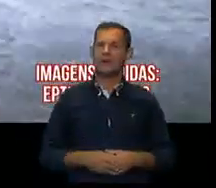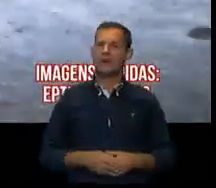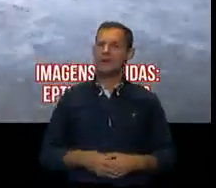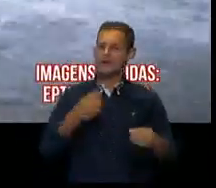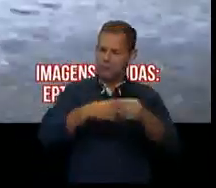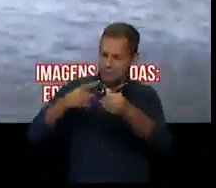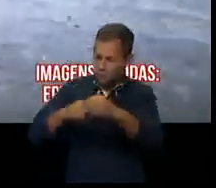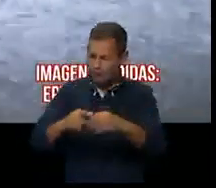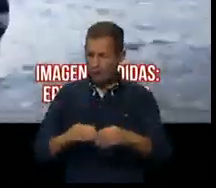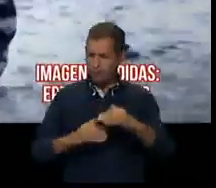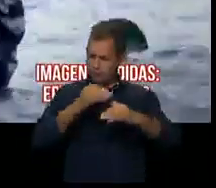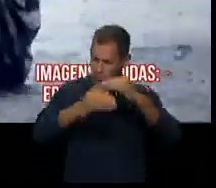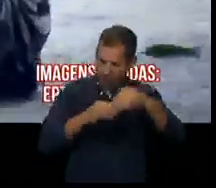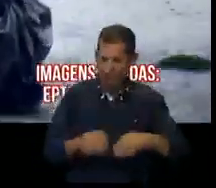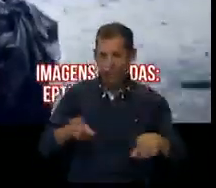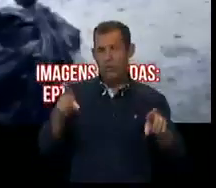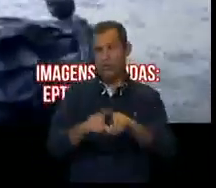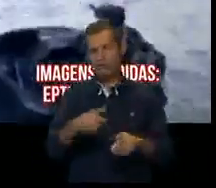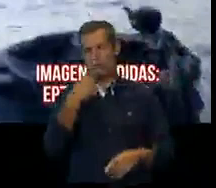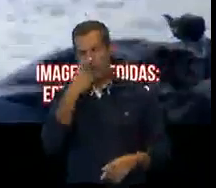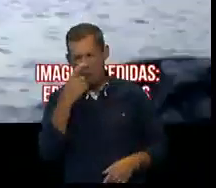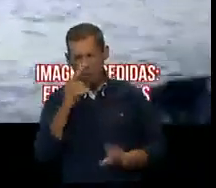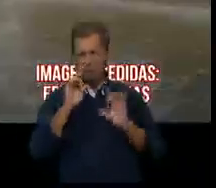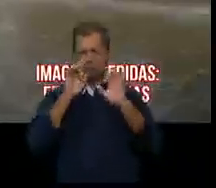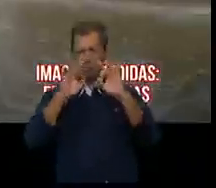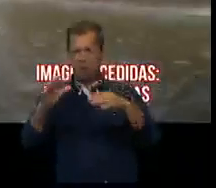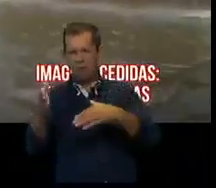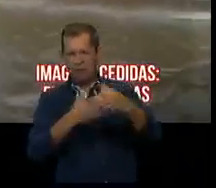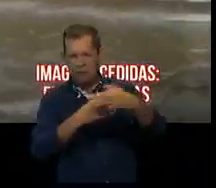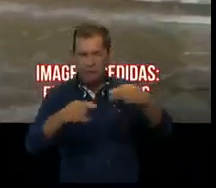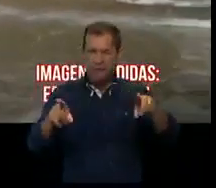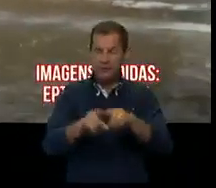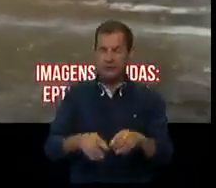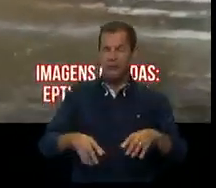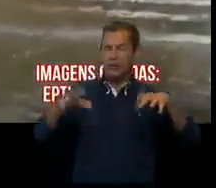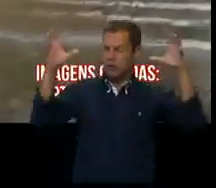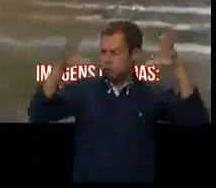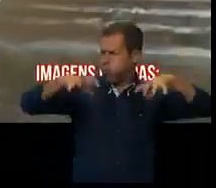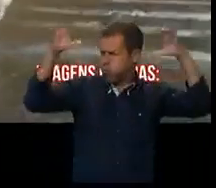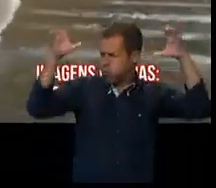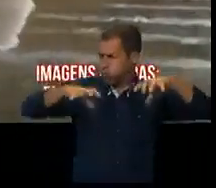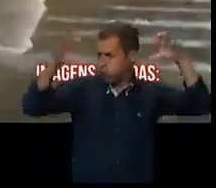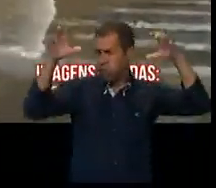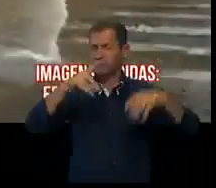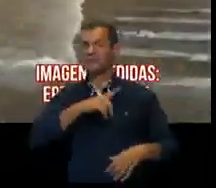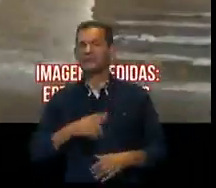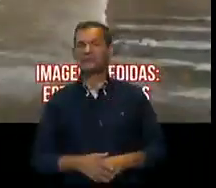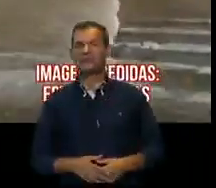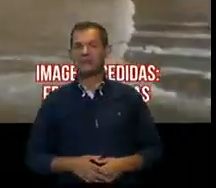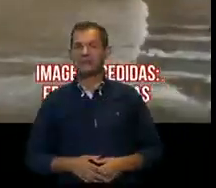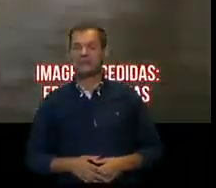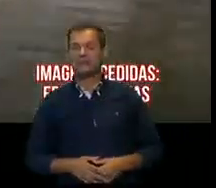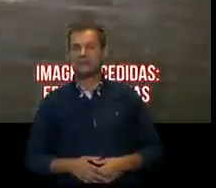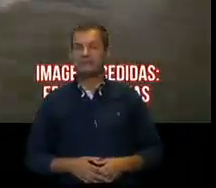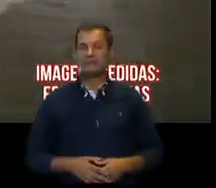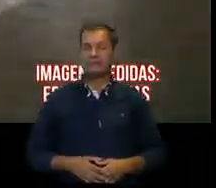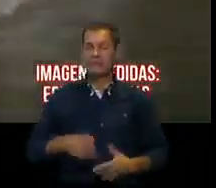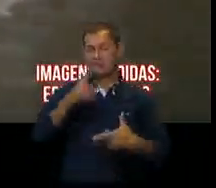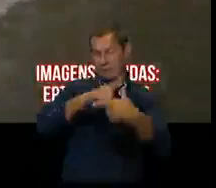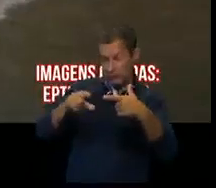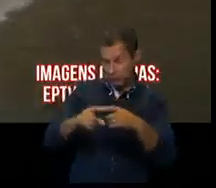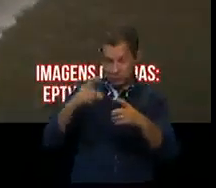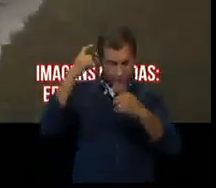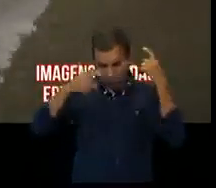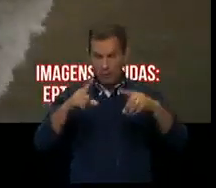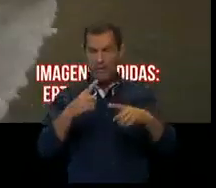urbano desordenado, o descarte incorreto do lixo e as fortes chuvas geralmente resultam em estado de alerta. Daí, o